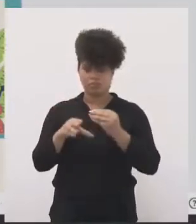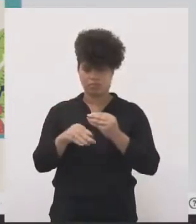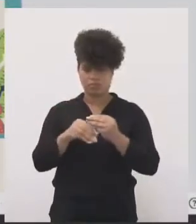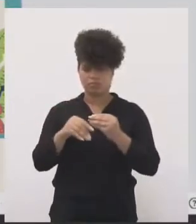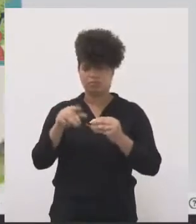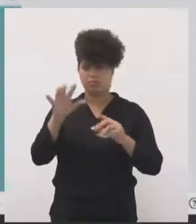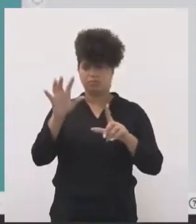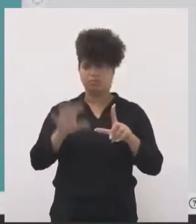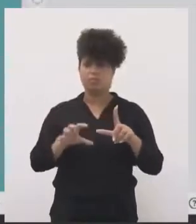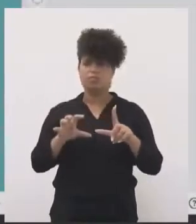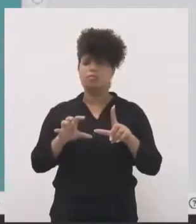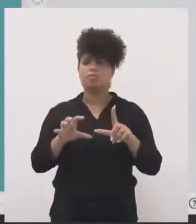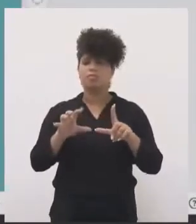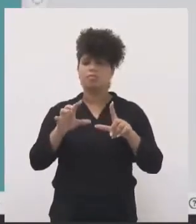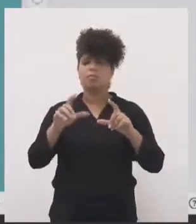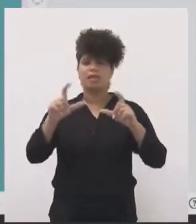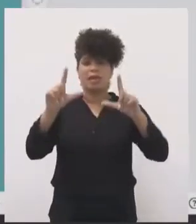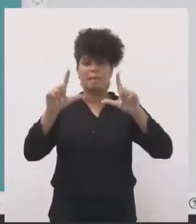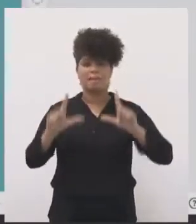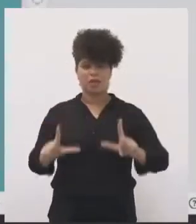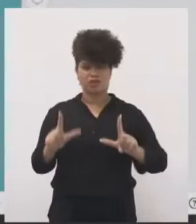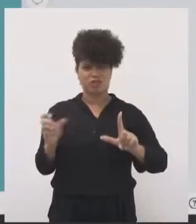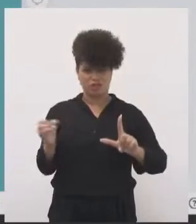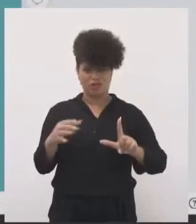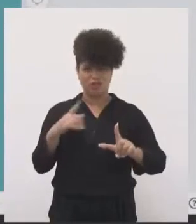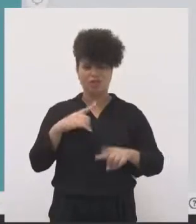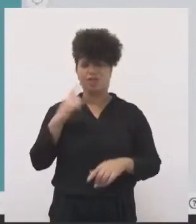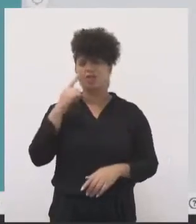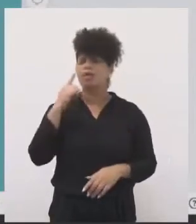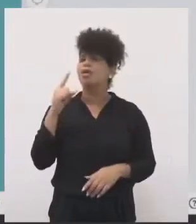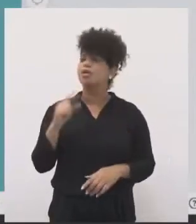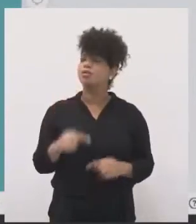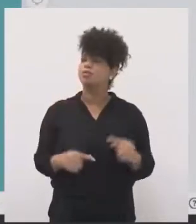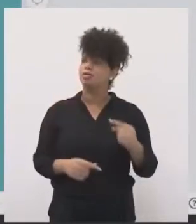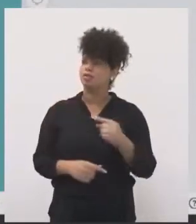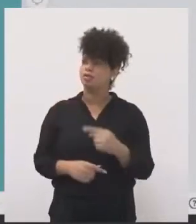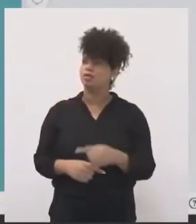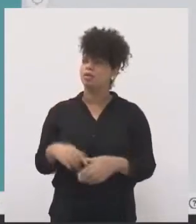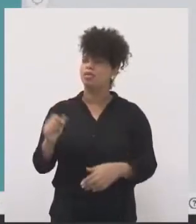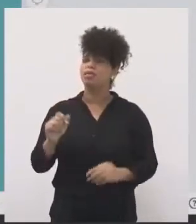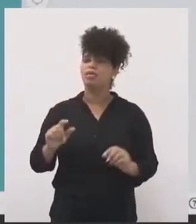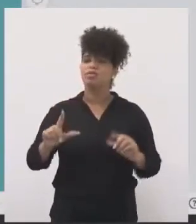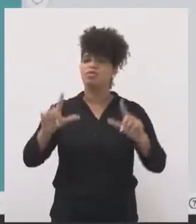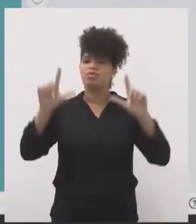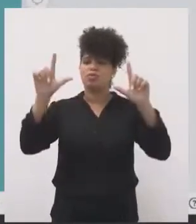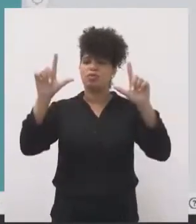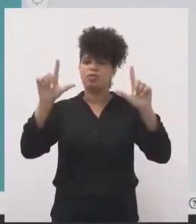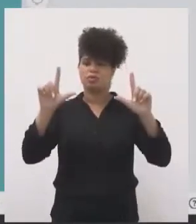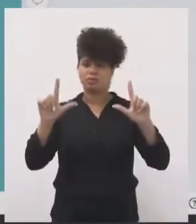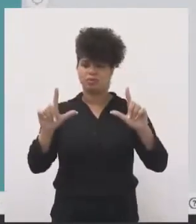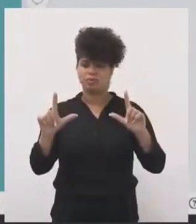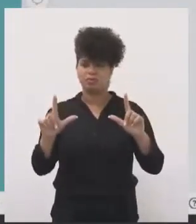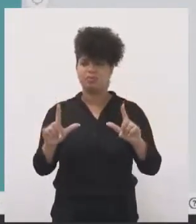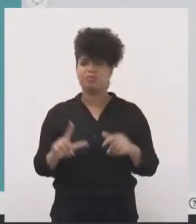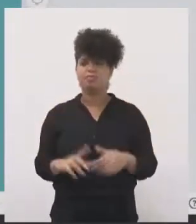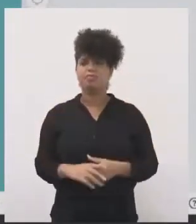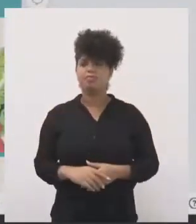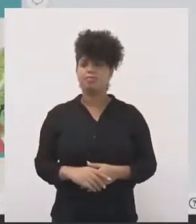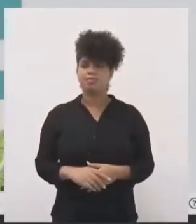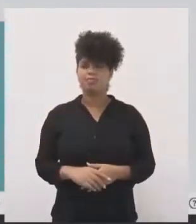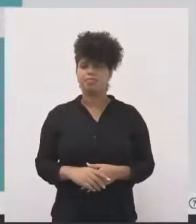embaixo. Eu simplesmente vim aqui na setinha, eu posso subir ou descer essa página, eu cliquei em